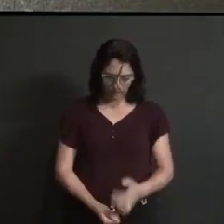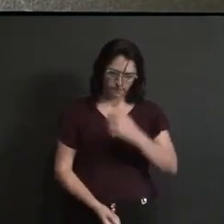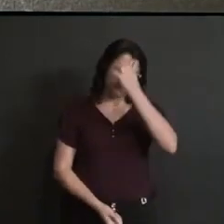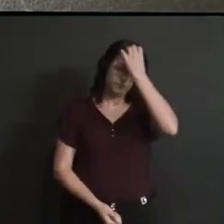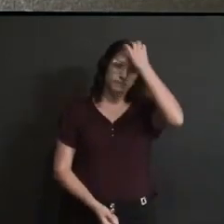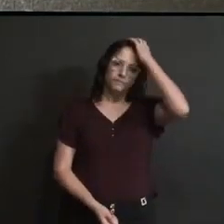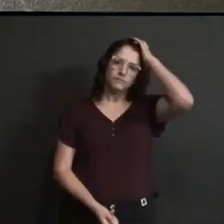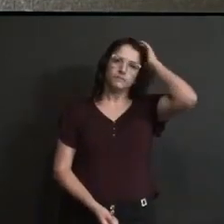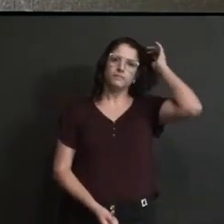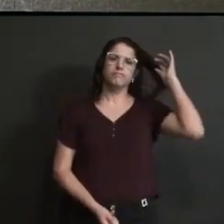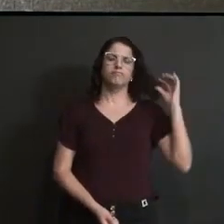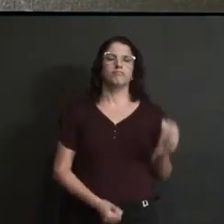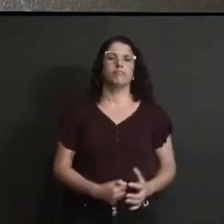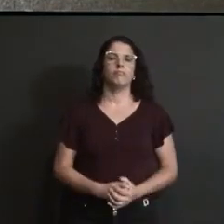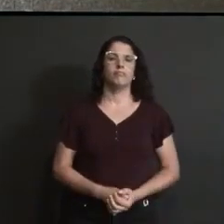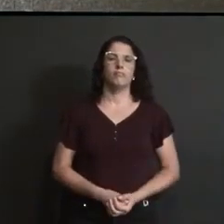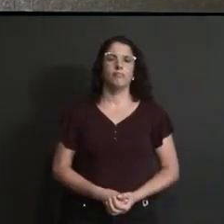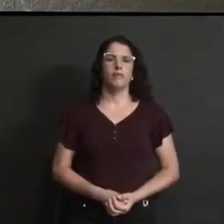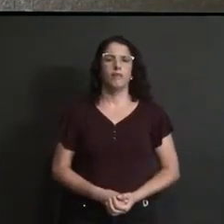Vale a pena.